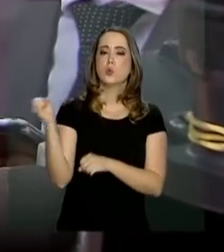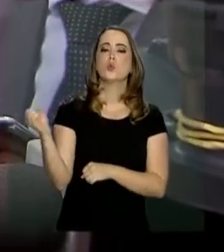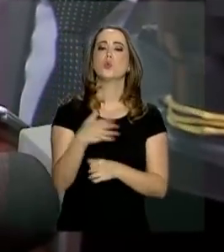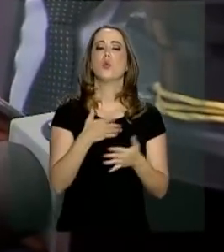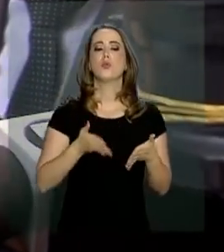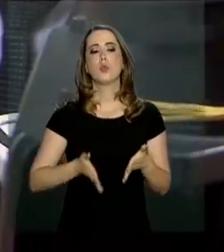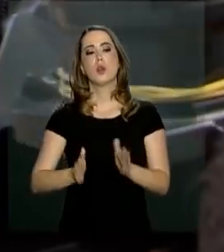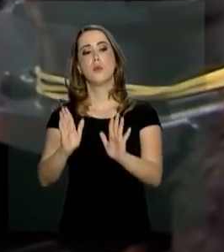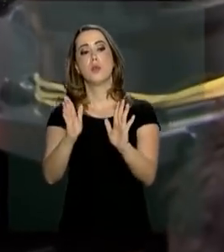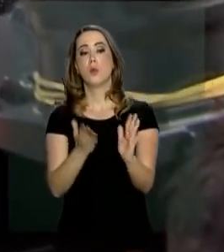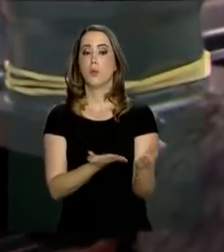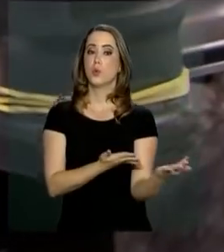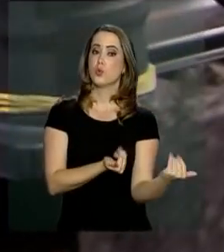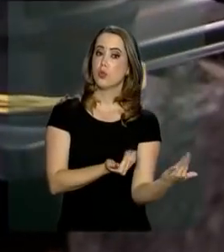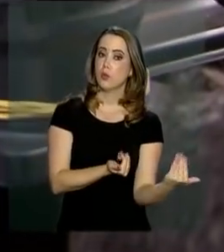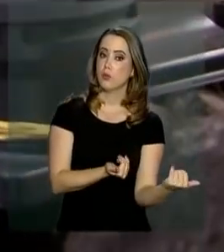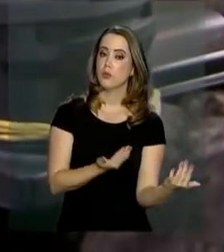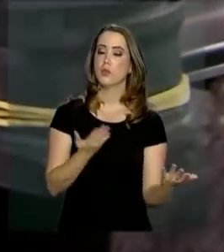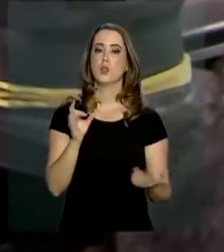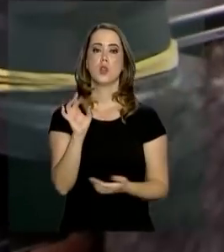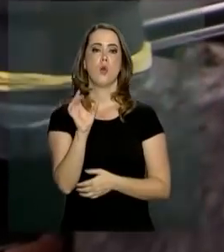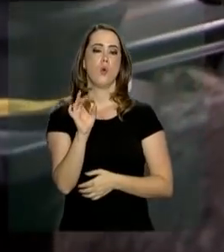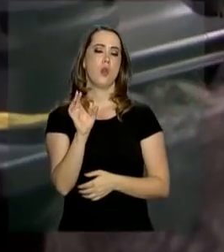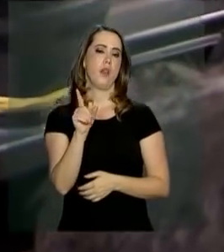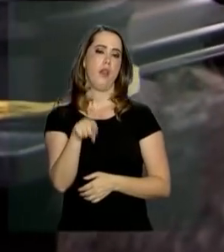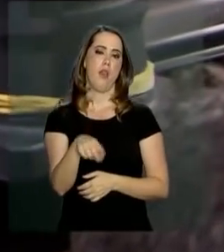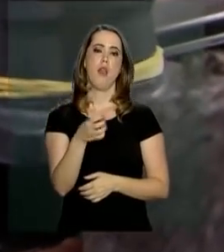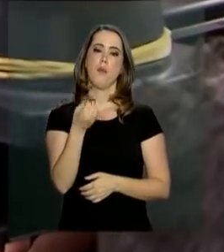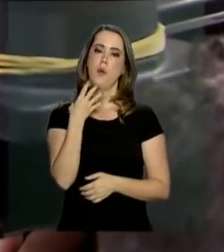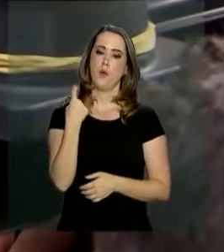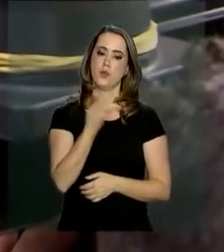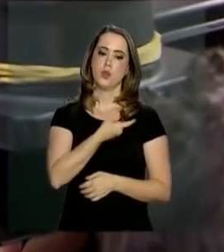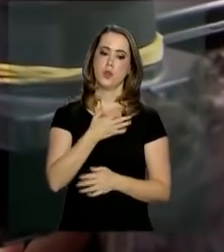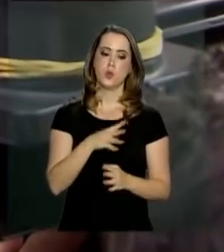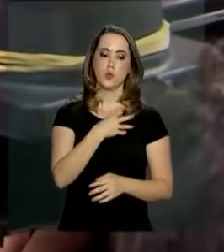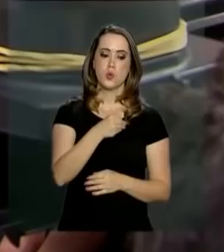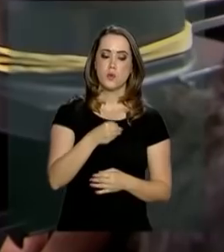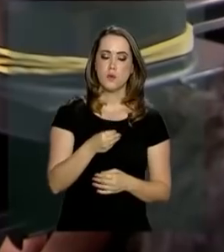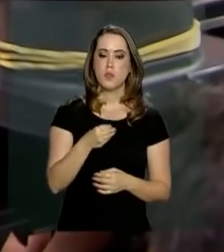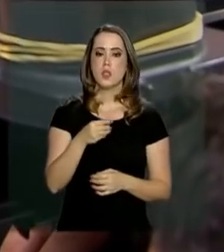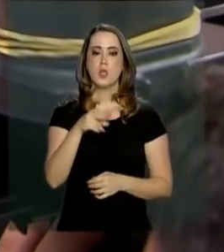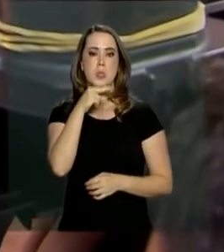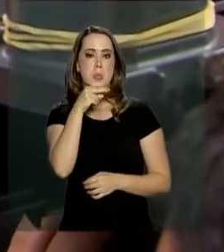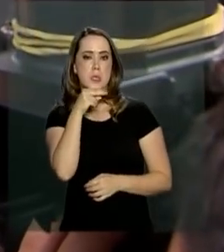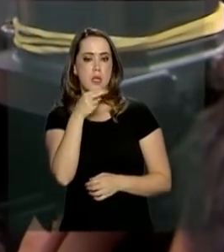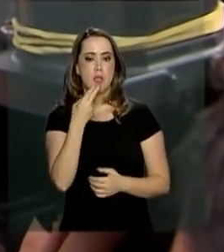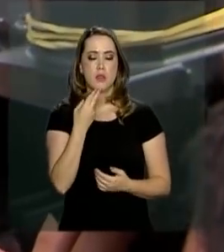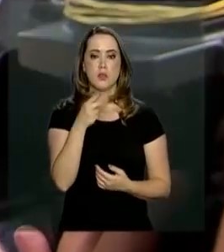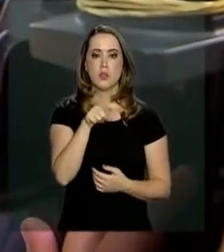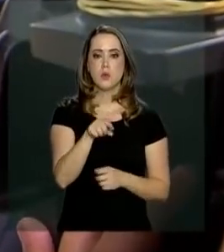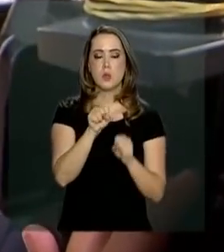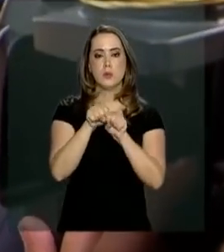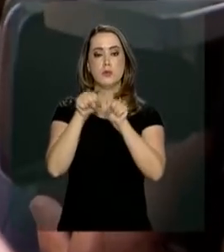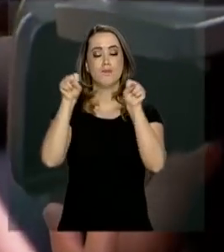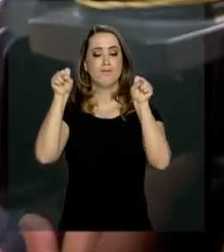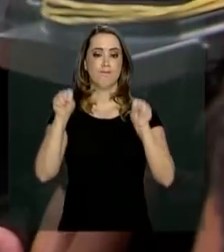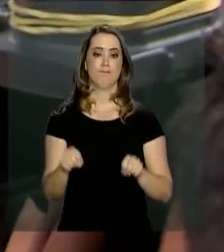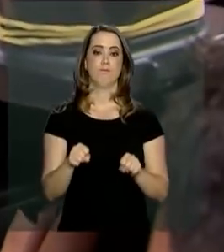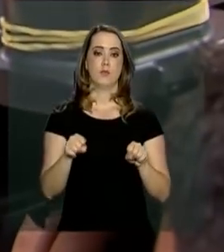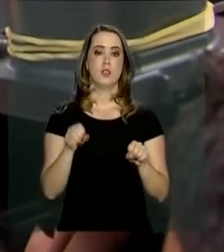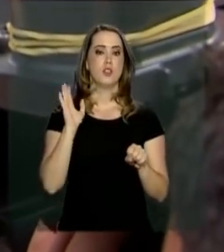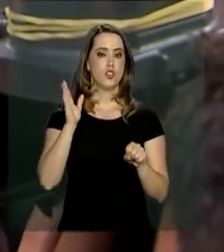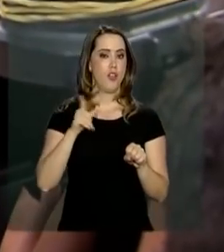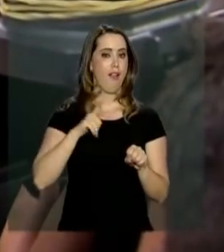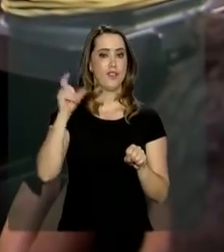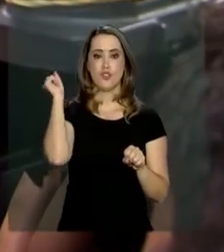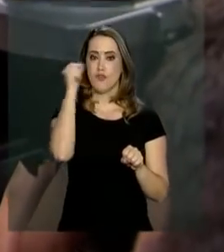caminho para os jovens, né? Não é correto que a gente coloque os nossos filhos e netos em um sistema que já